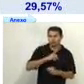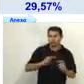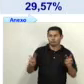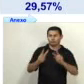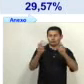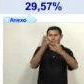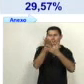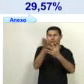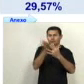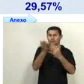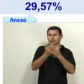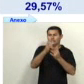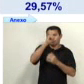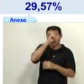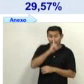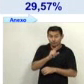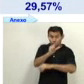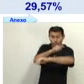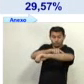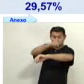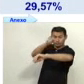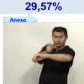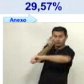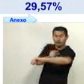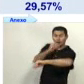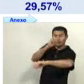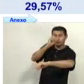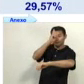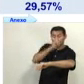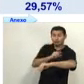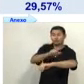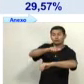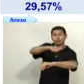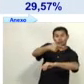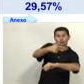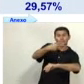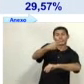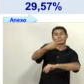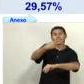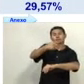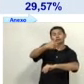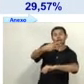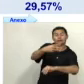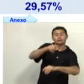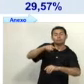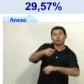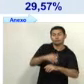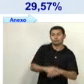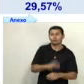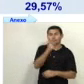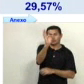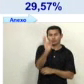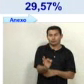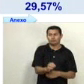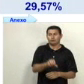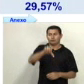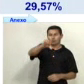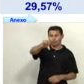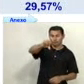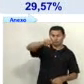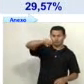valor que está em amarelo, entre 12 e 13 mil. Qual o valor, qual porcentagem que é essa? Tá?